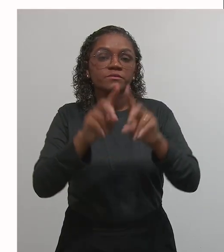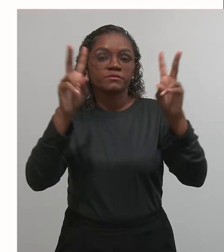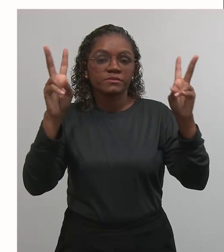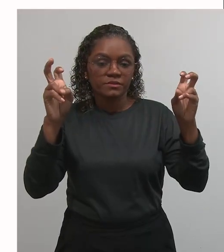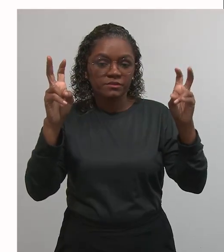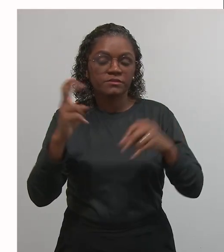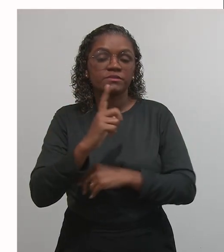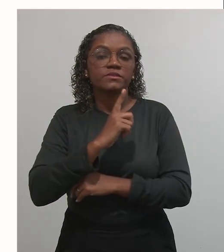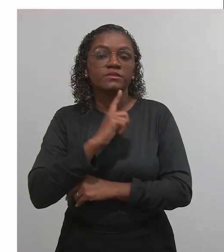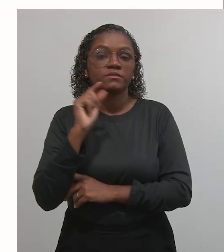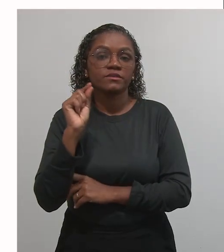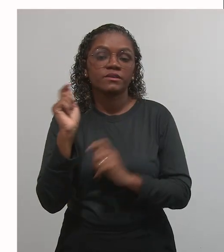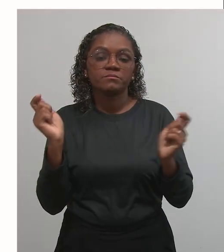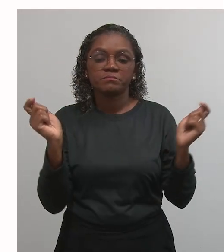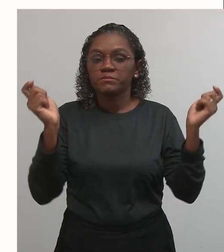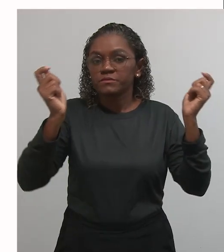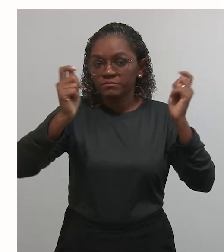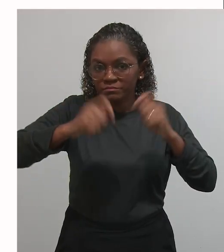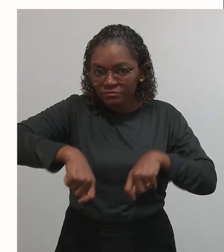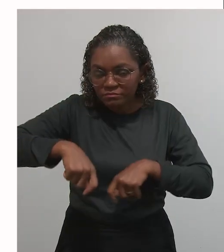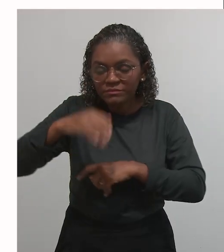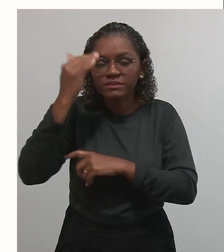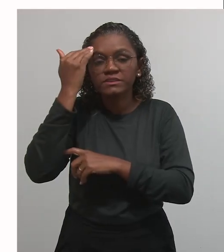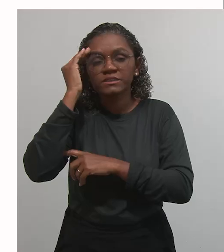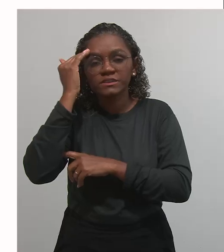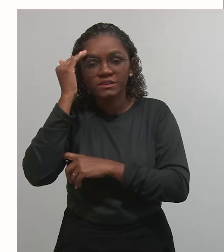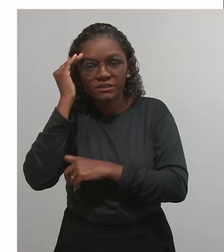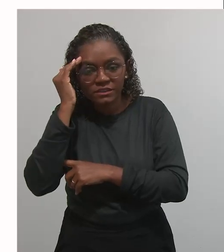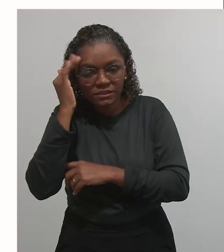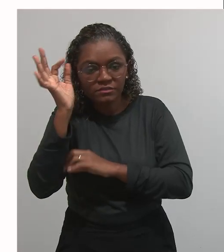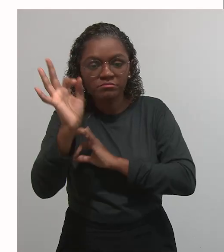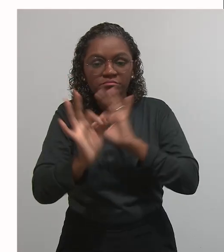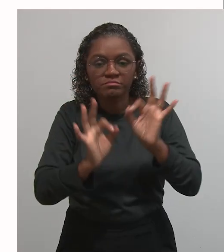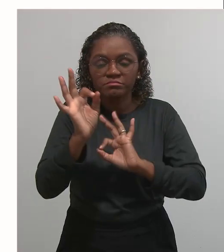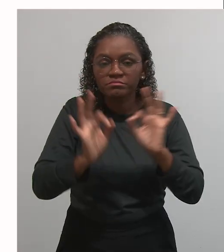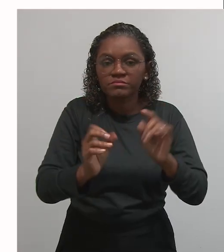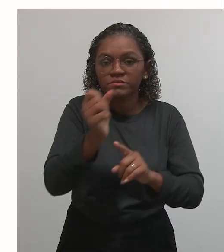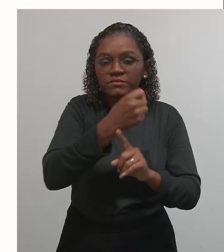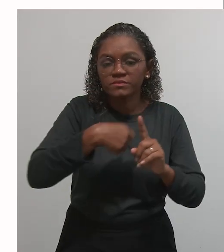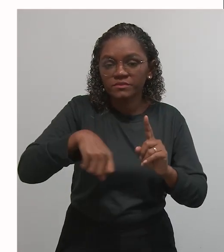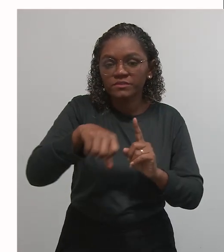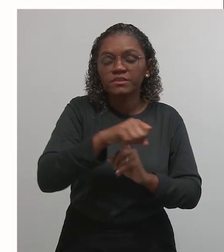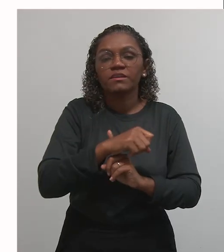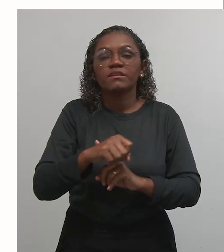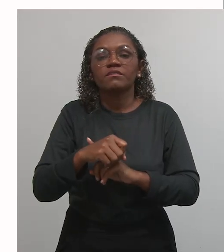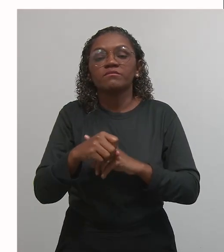questão ainda, a gente vê que a possibilidade do entendimento e funcionamento da organização social no